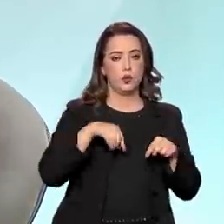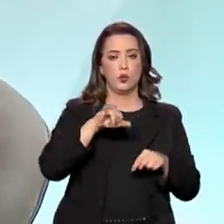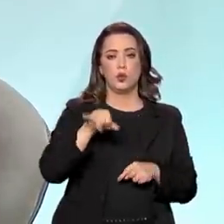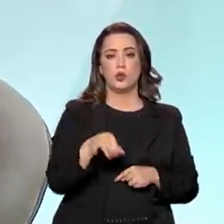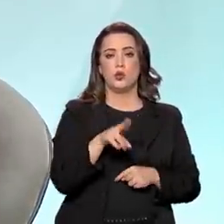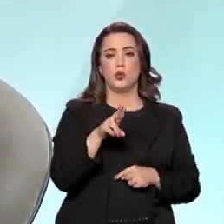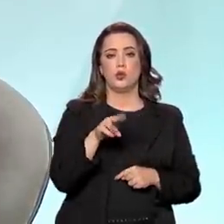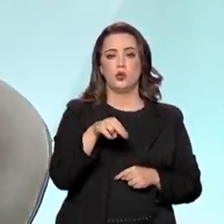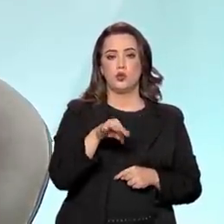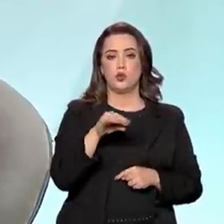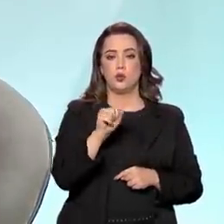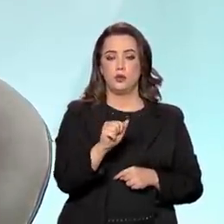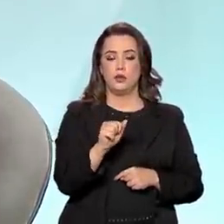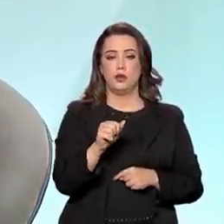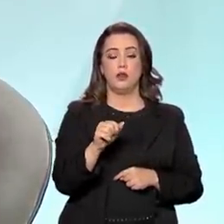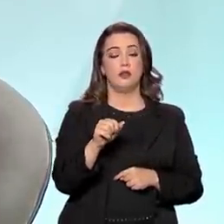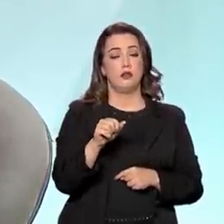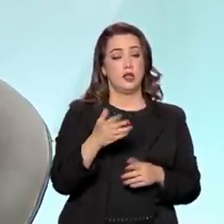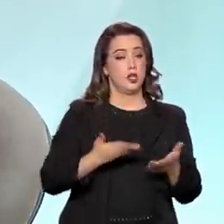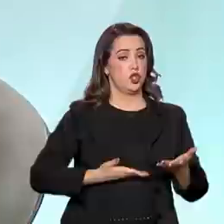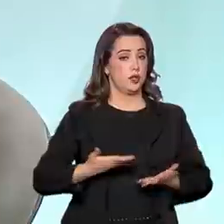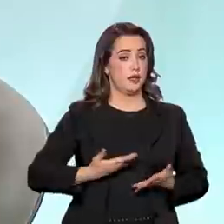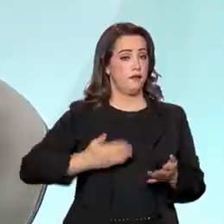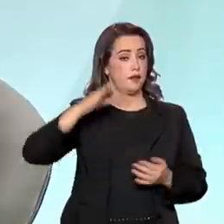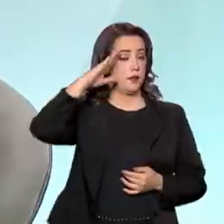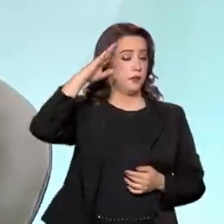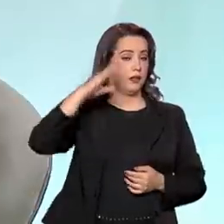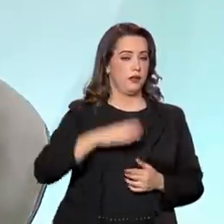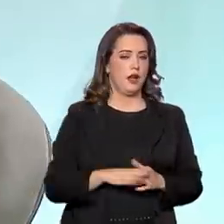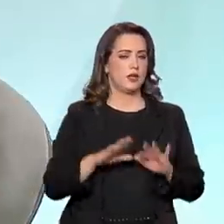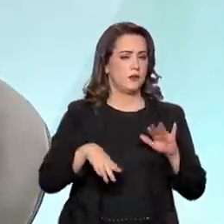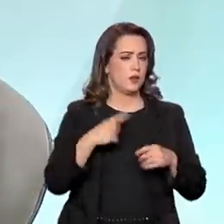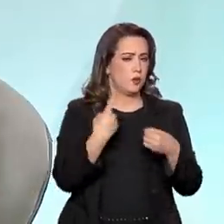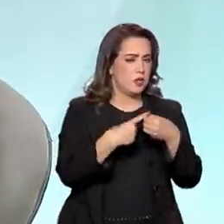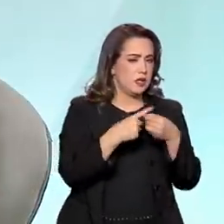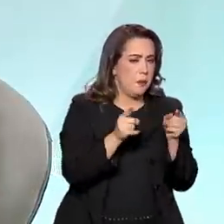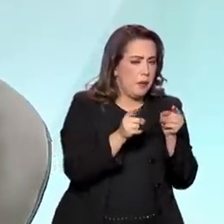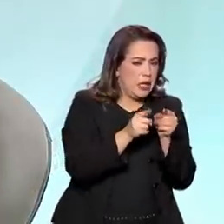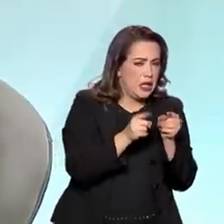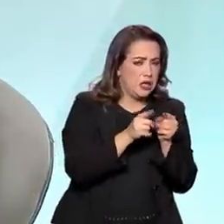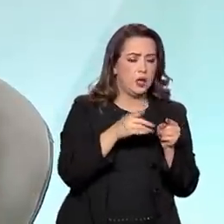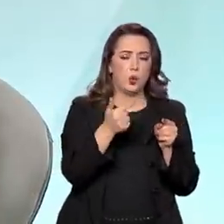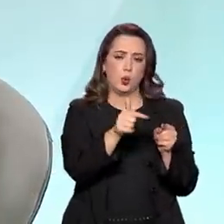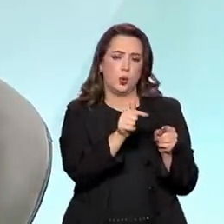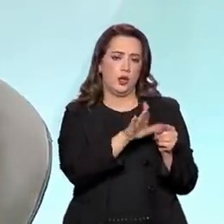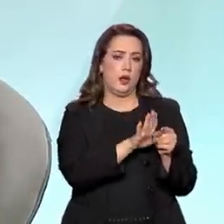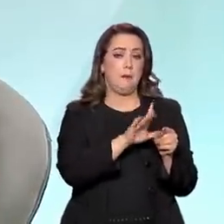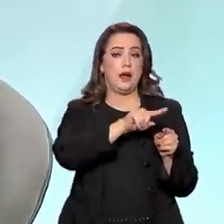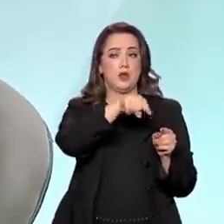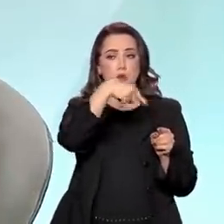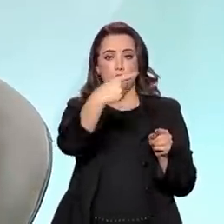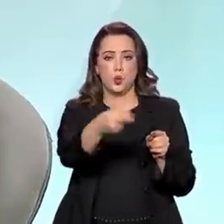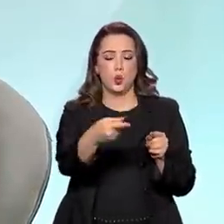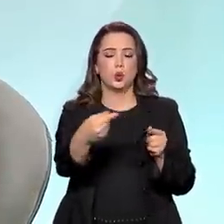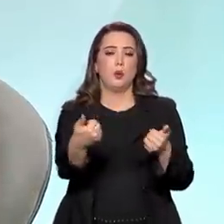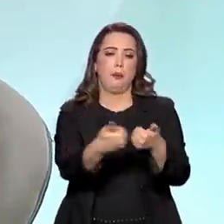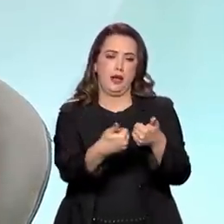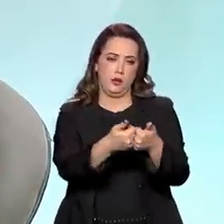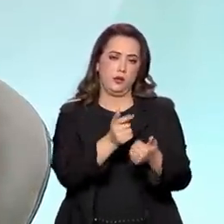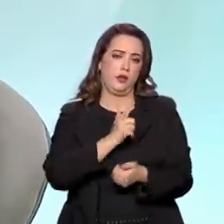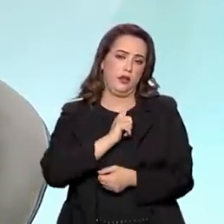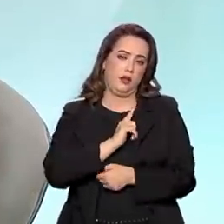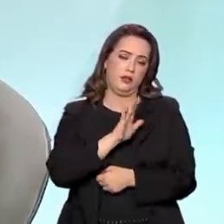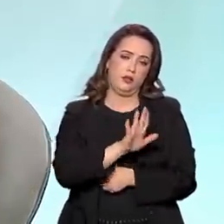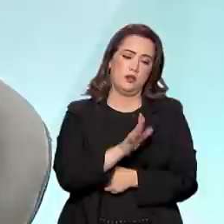todos os municípios do Brasil tem essa junta de Serviço Militar município que não tem gente que o município muito pequeno e tem próximo dele um outro município